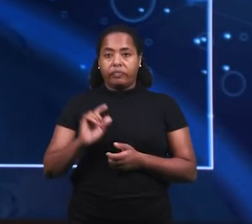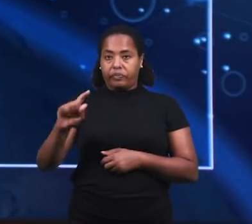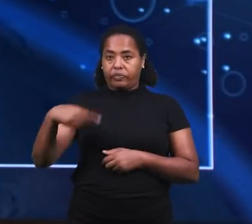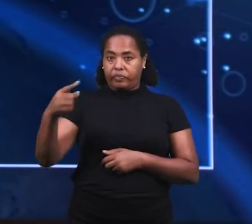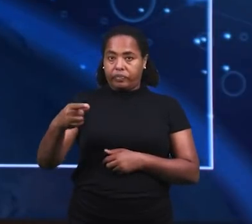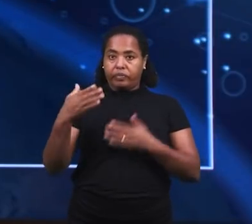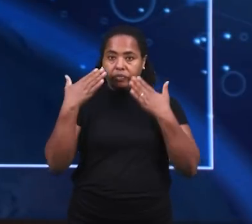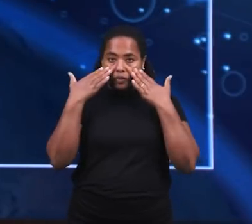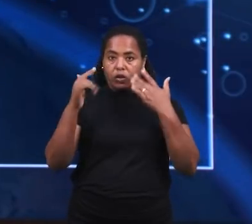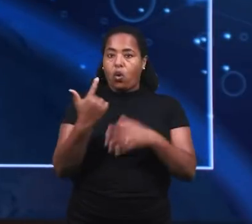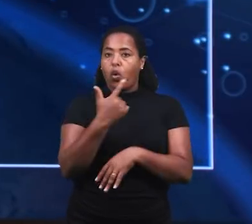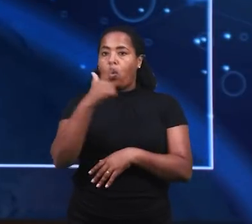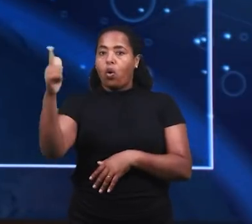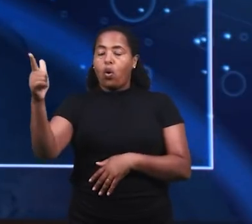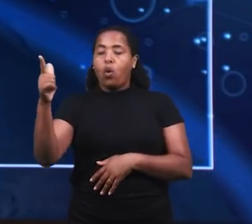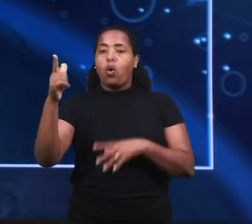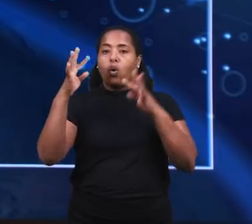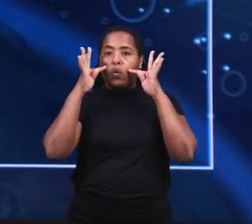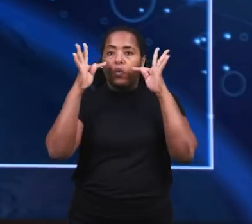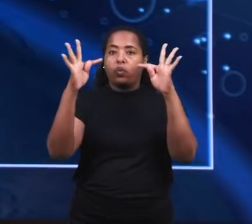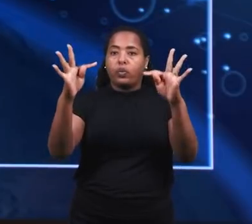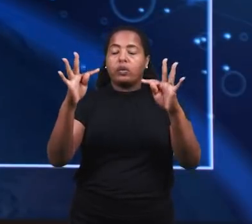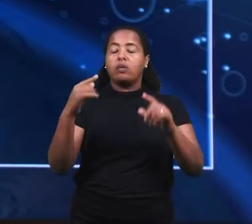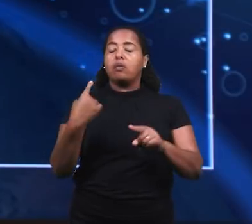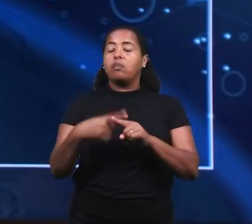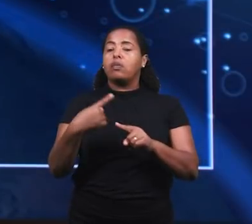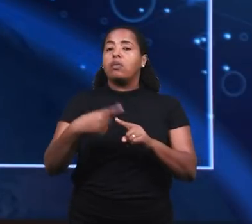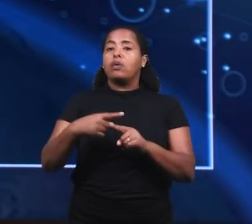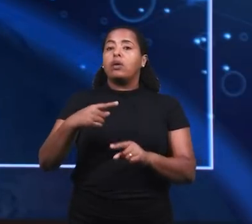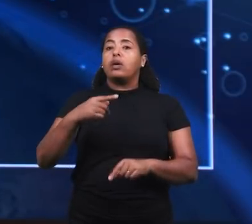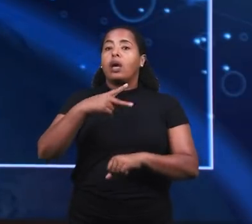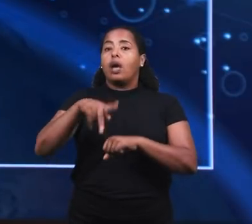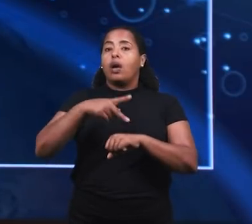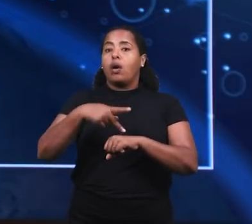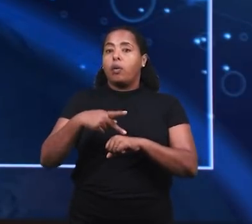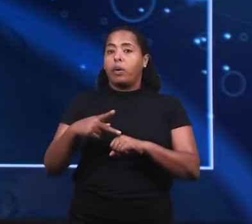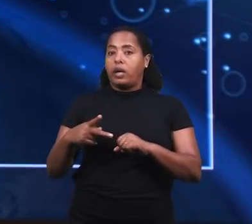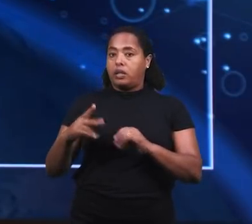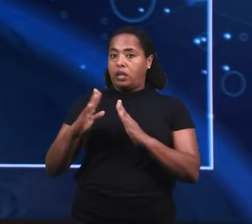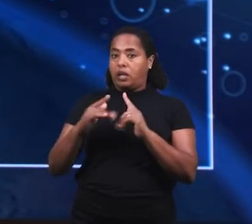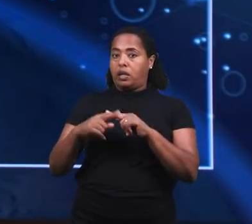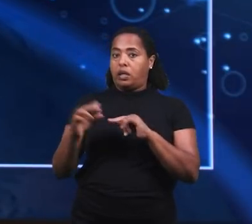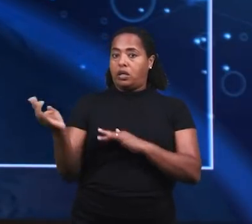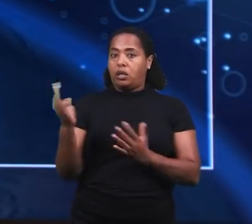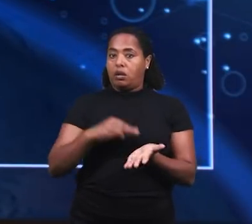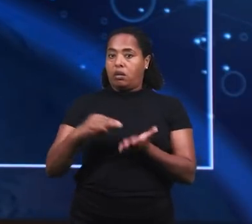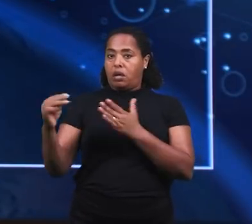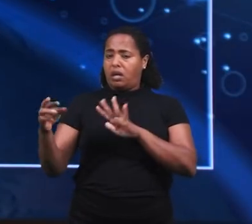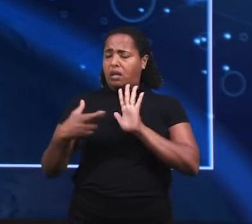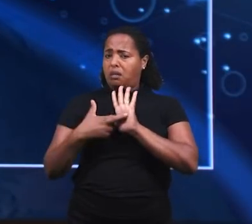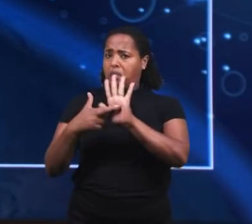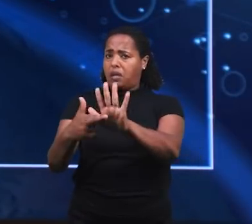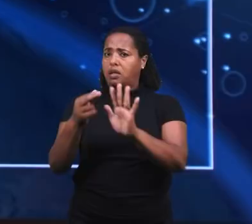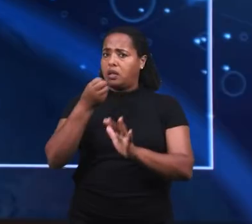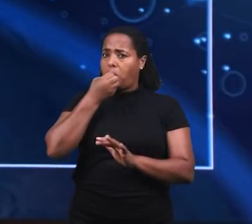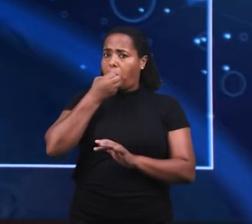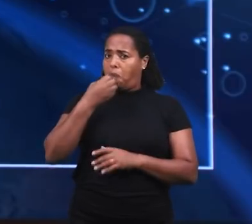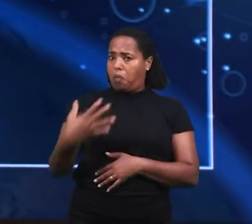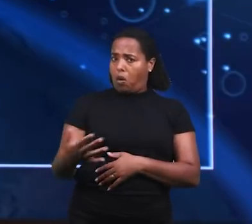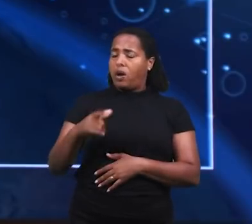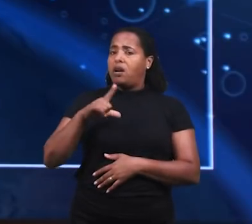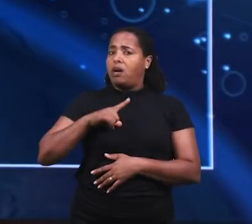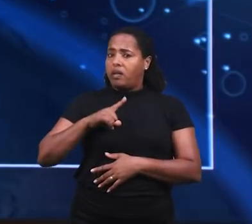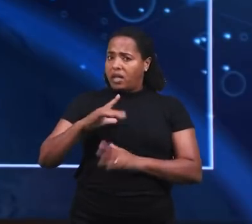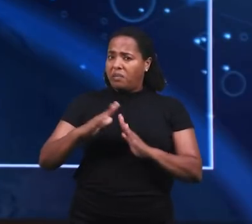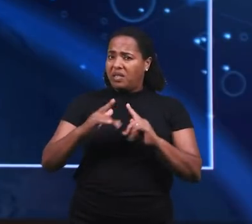de Portugal. Nós brevemente estaremos apresentando outros testemunhos, porque se trata de um país onde a Igreja Cristã